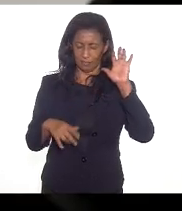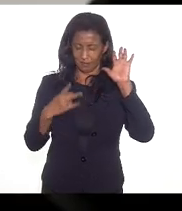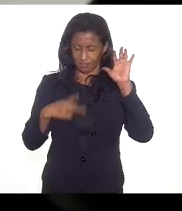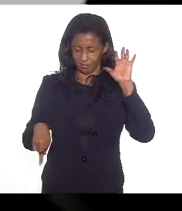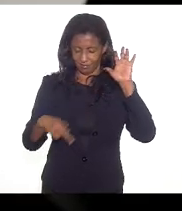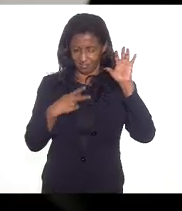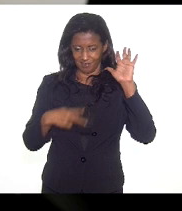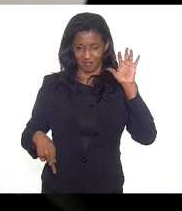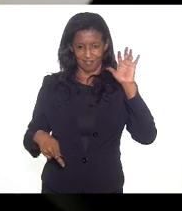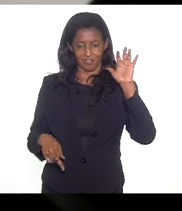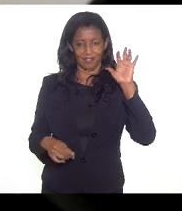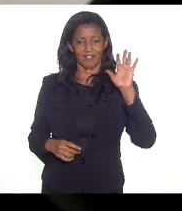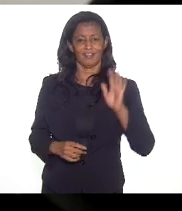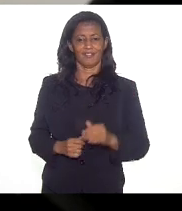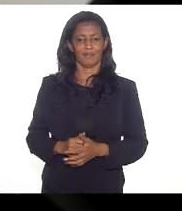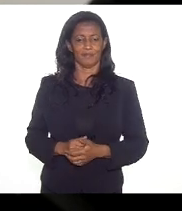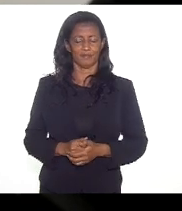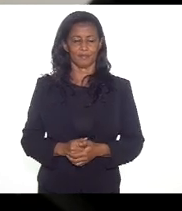Presidente. Sim.